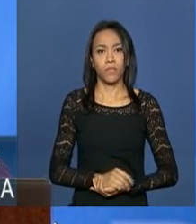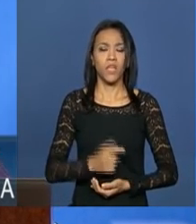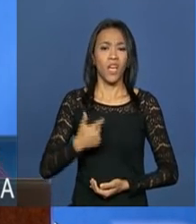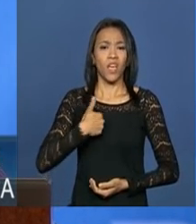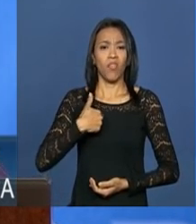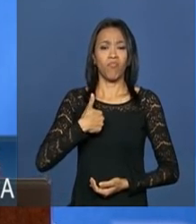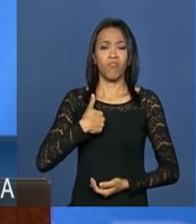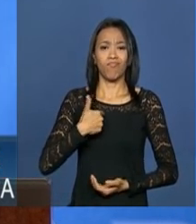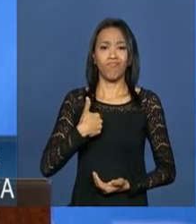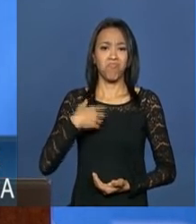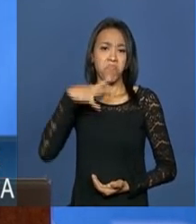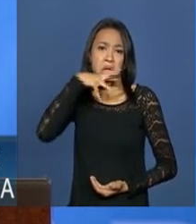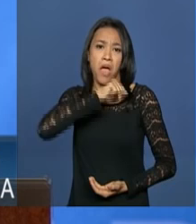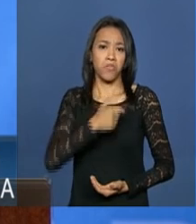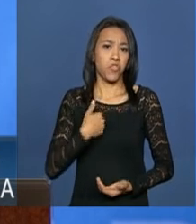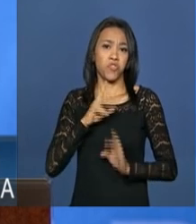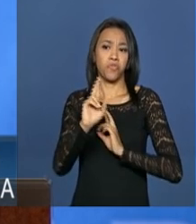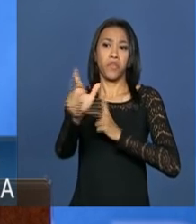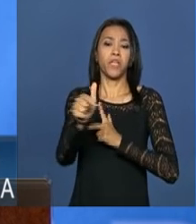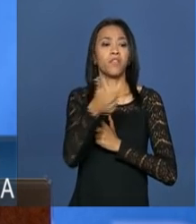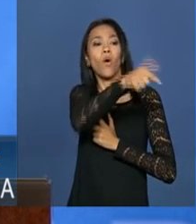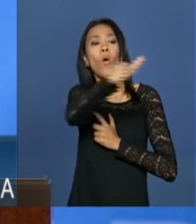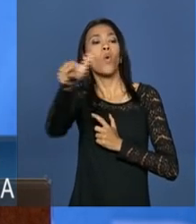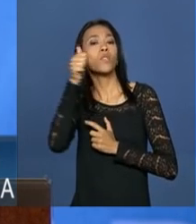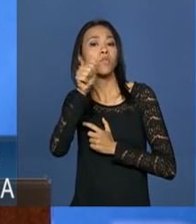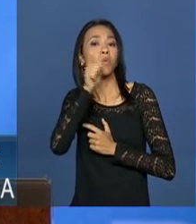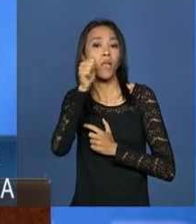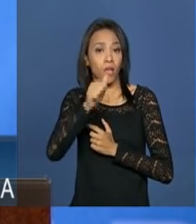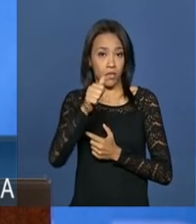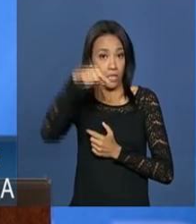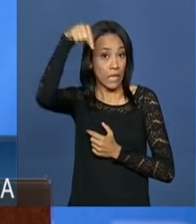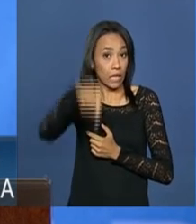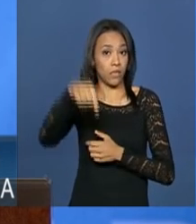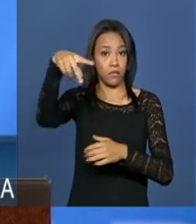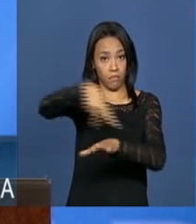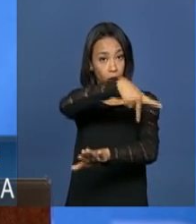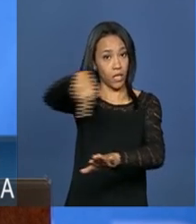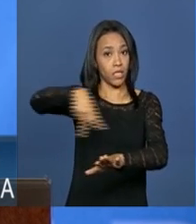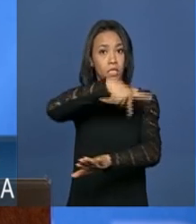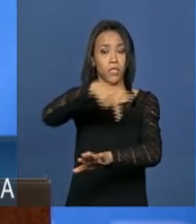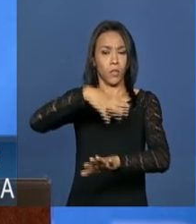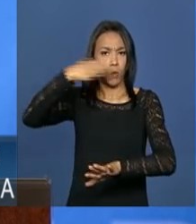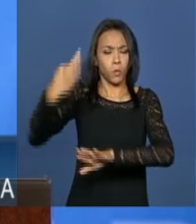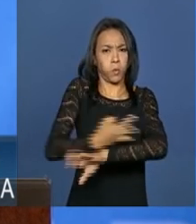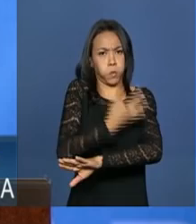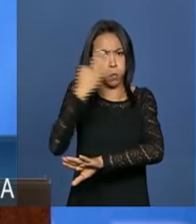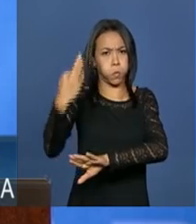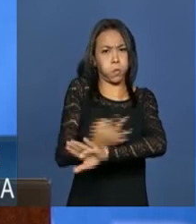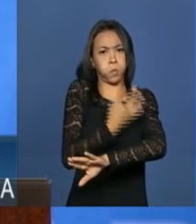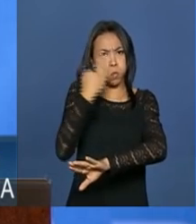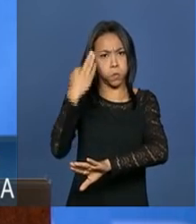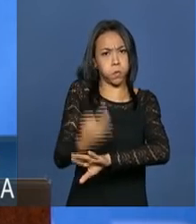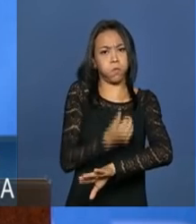Não me acho diferente das mulheres que nesse país resistem e